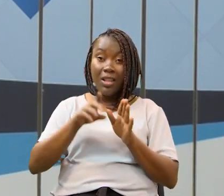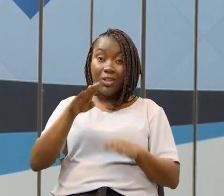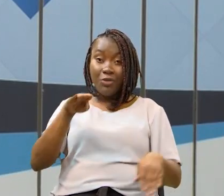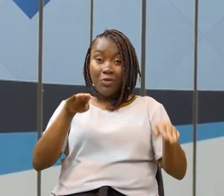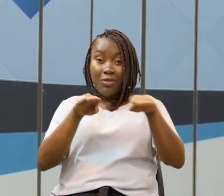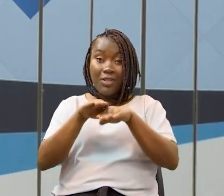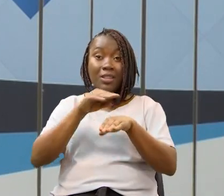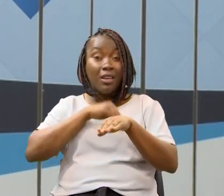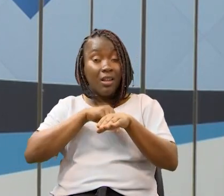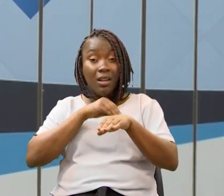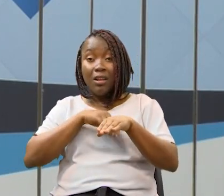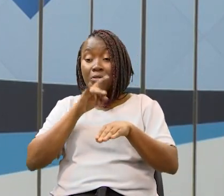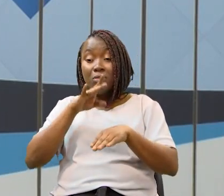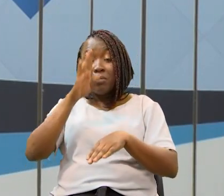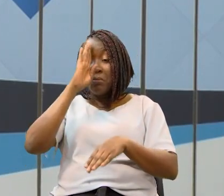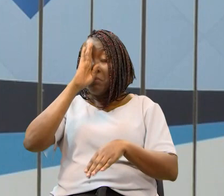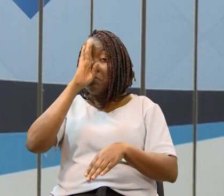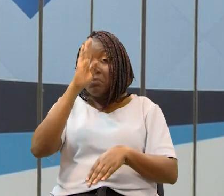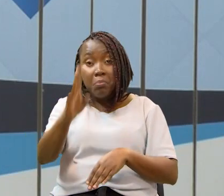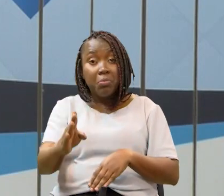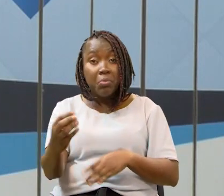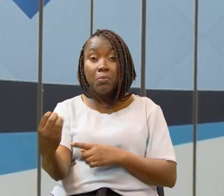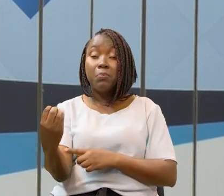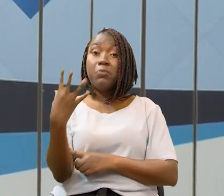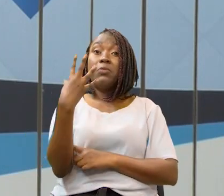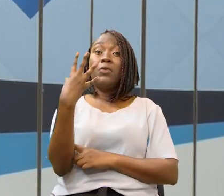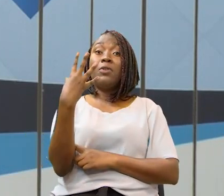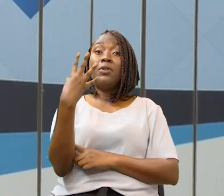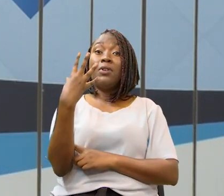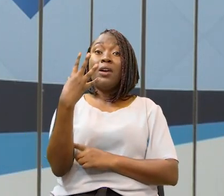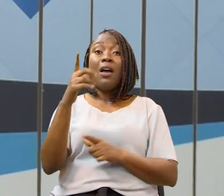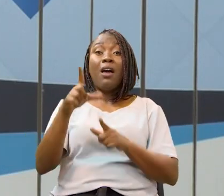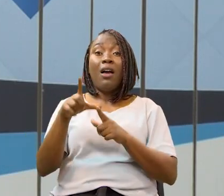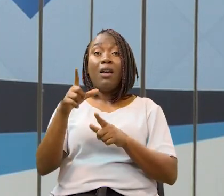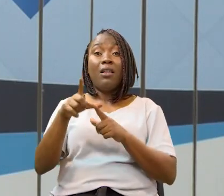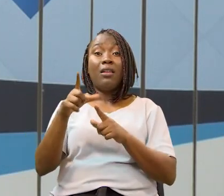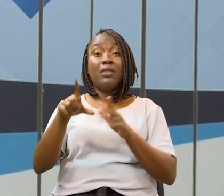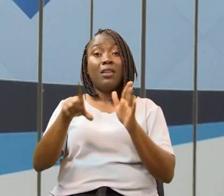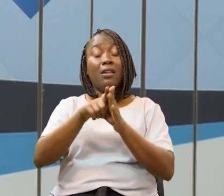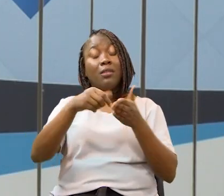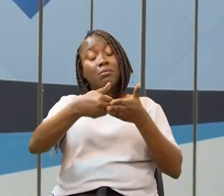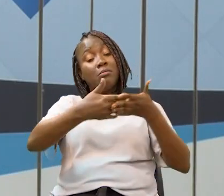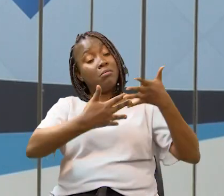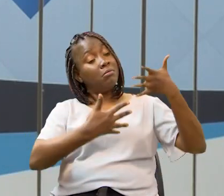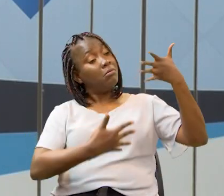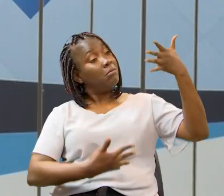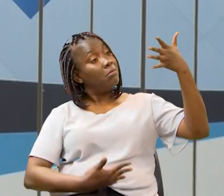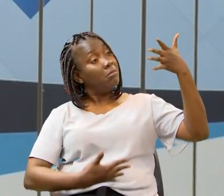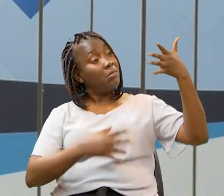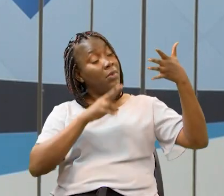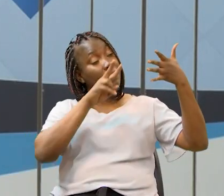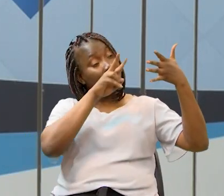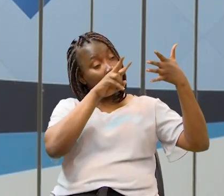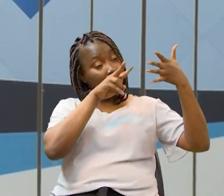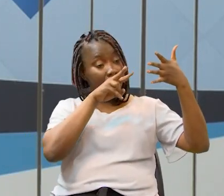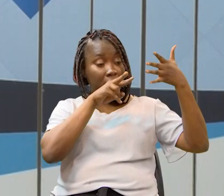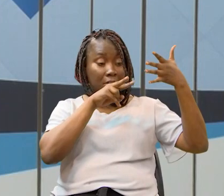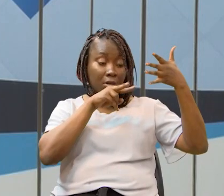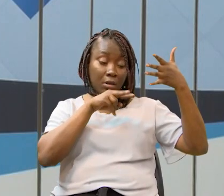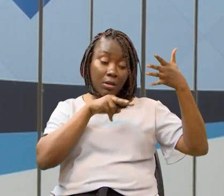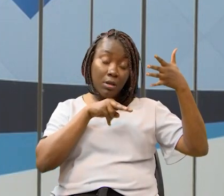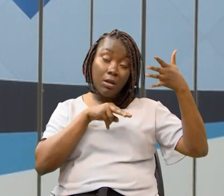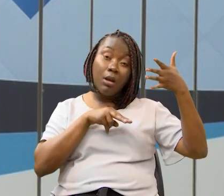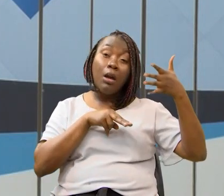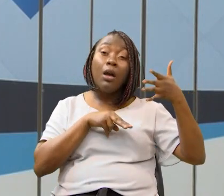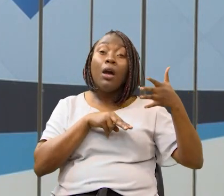igualdade salarial, e já vai, de primeiro, já aparece ali a letra da lei. E aí ela consegue ir lendo, porque